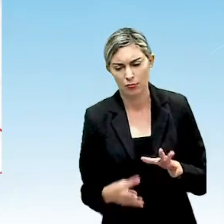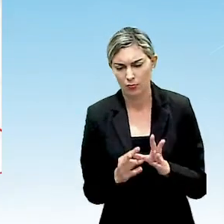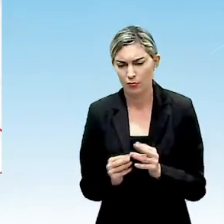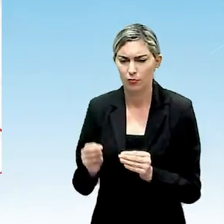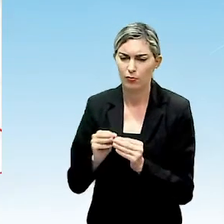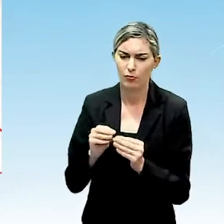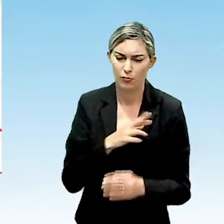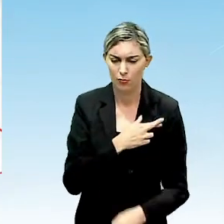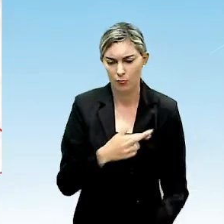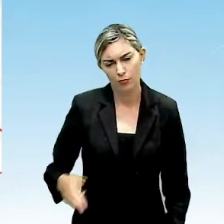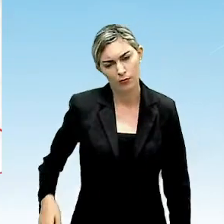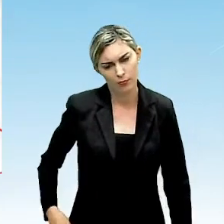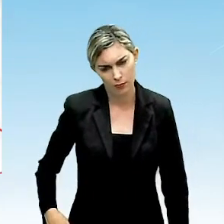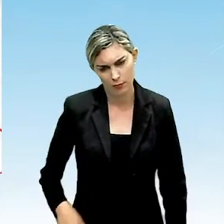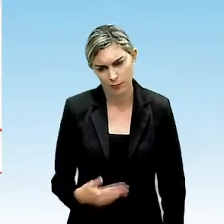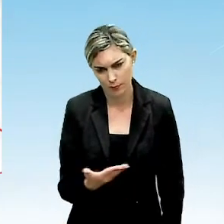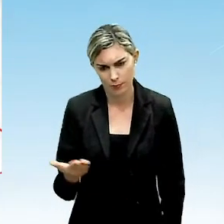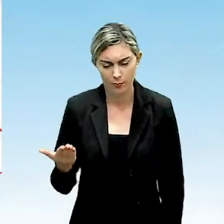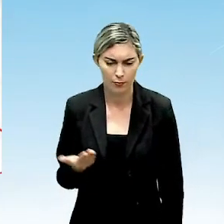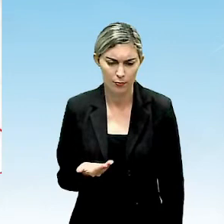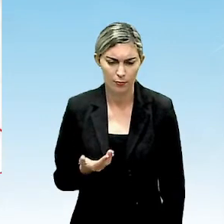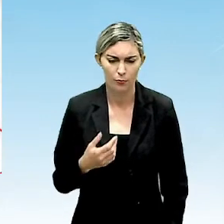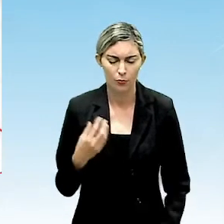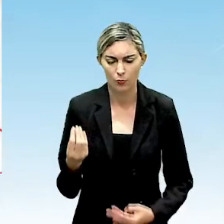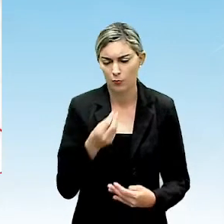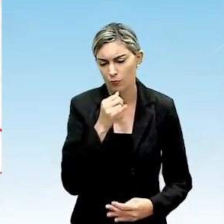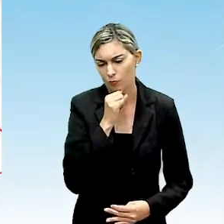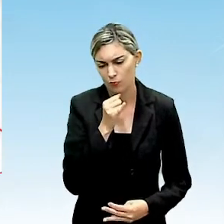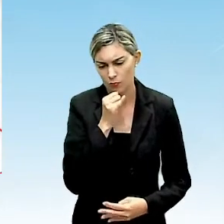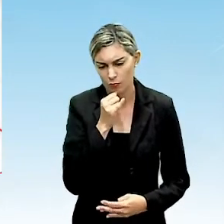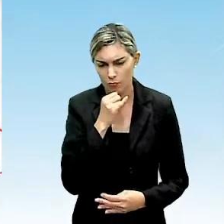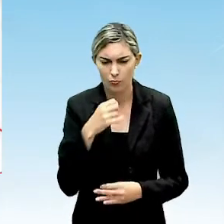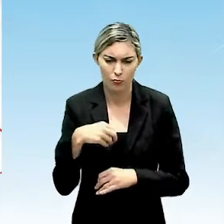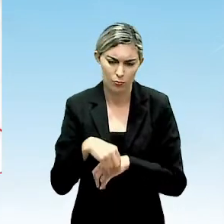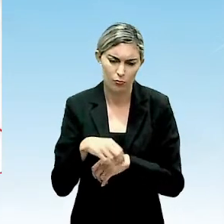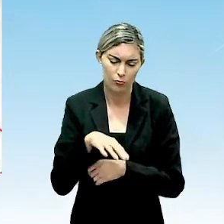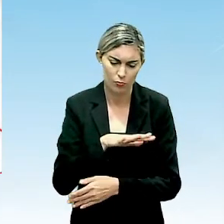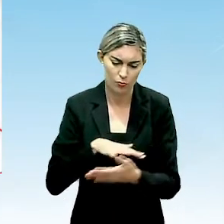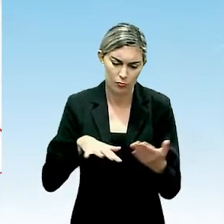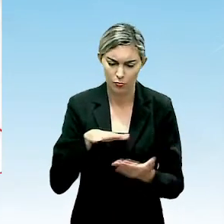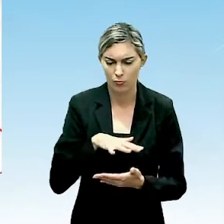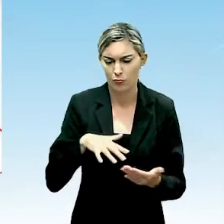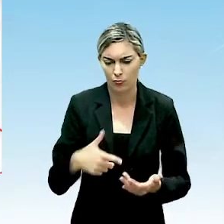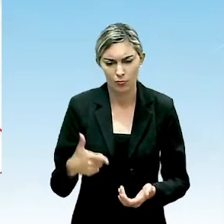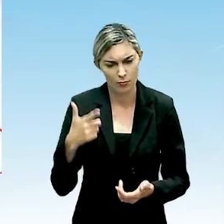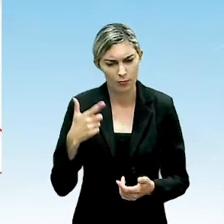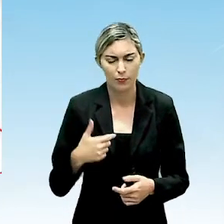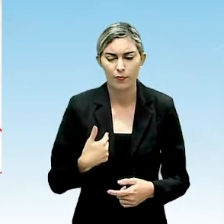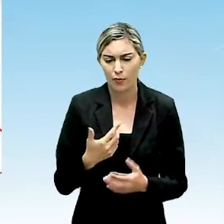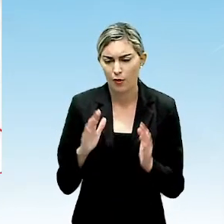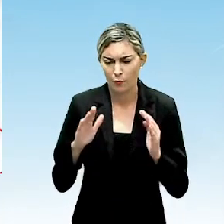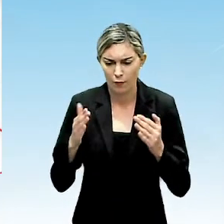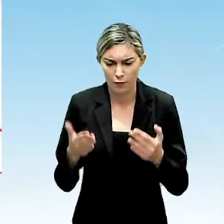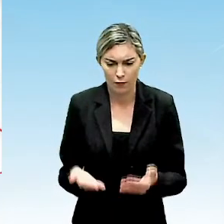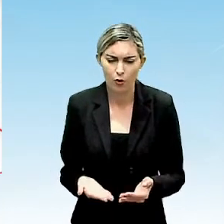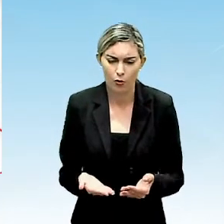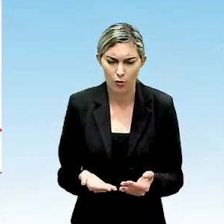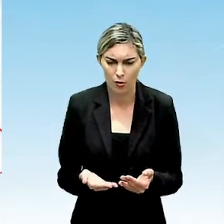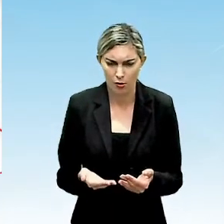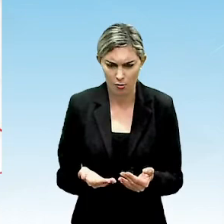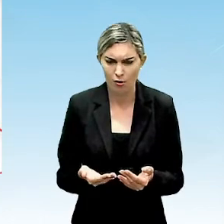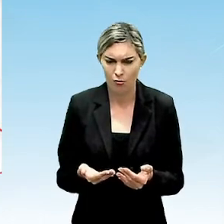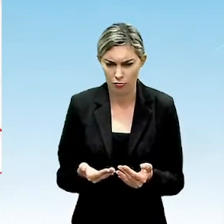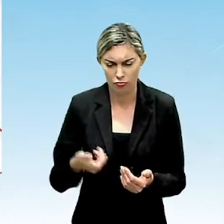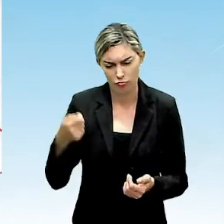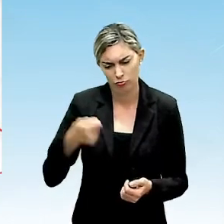da república. Beleza? Como, por exemplo, eu citei a vocês a Revolta da Armada. E aí ele sufoca de maneira muito voraz,